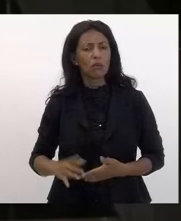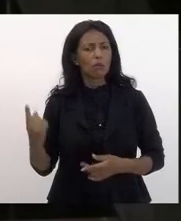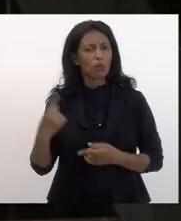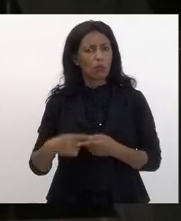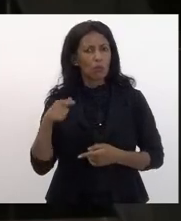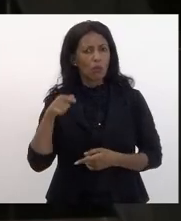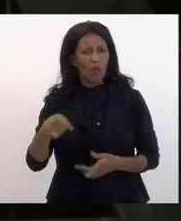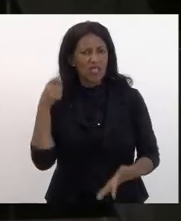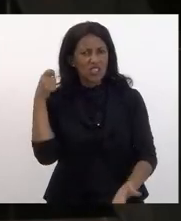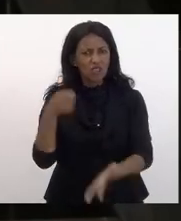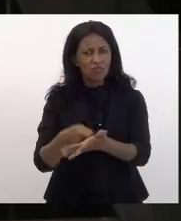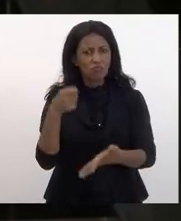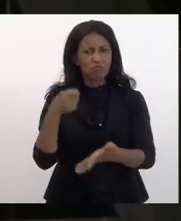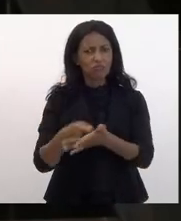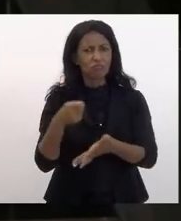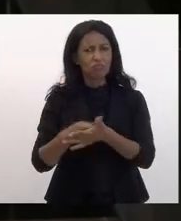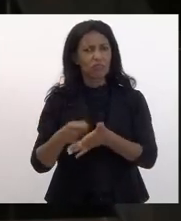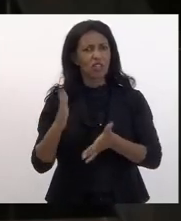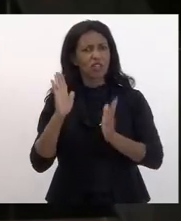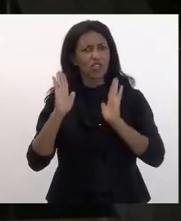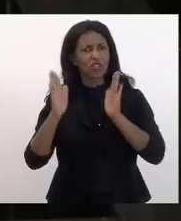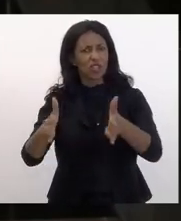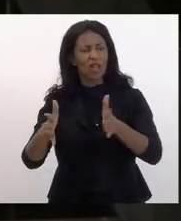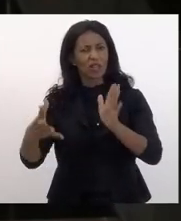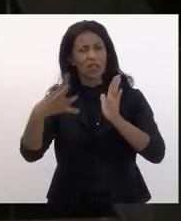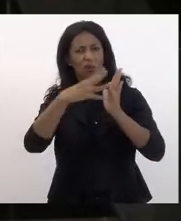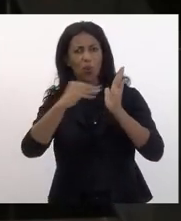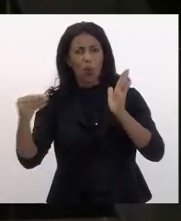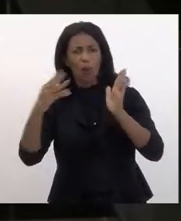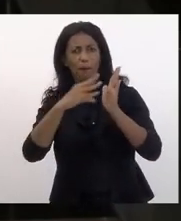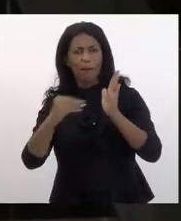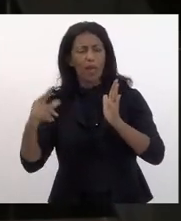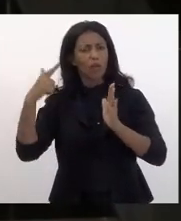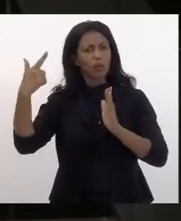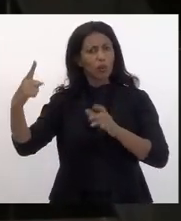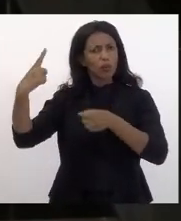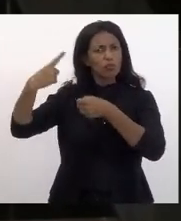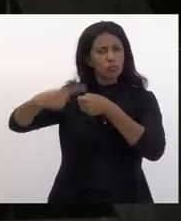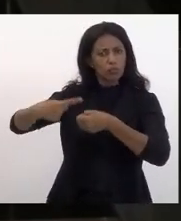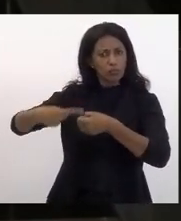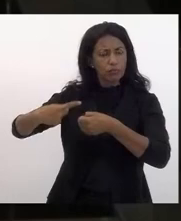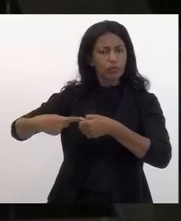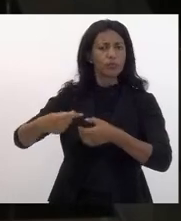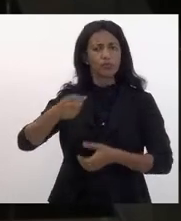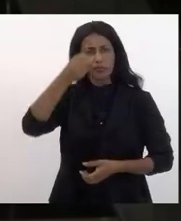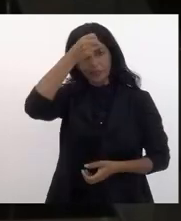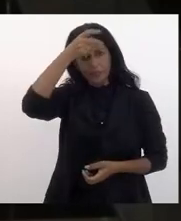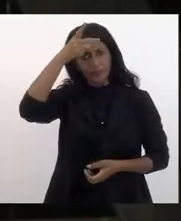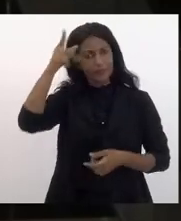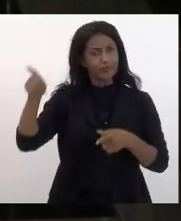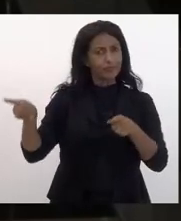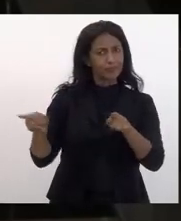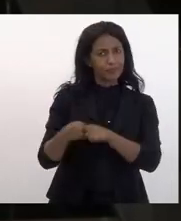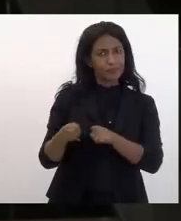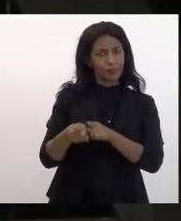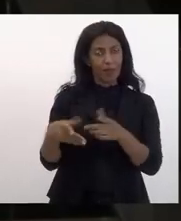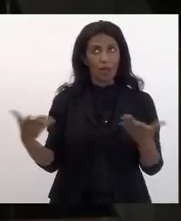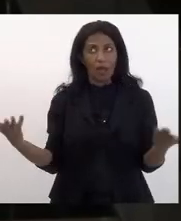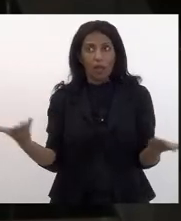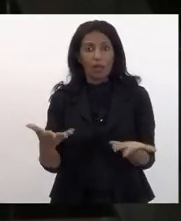Porque esse ditador já está sendo copiado em outros municípios. Aí